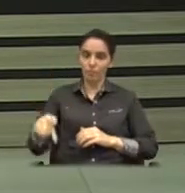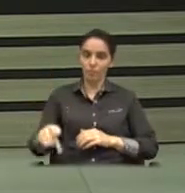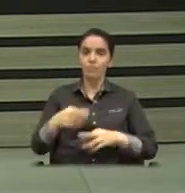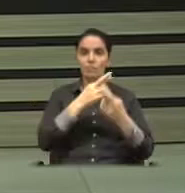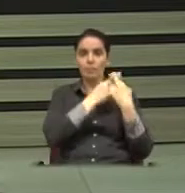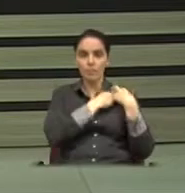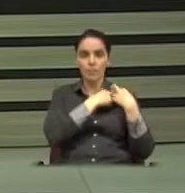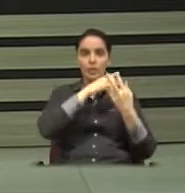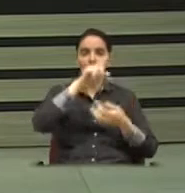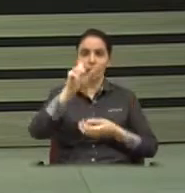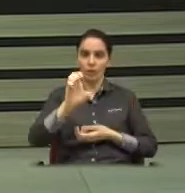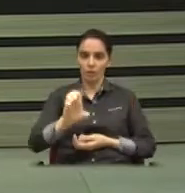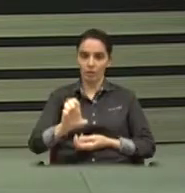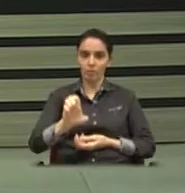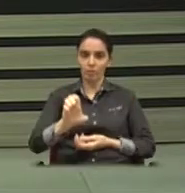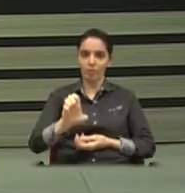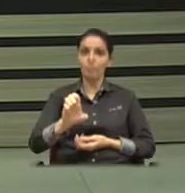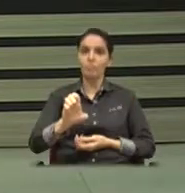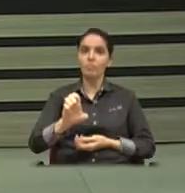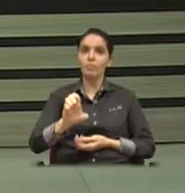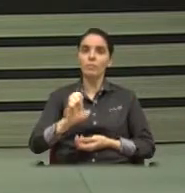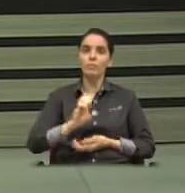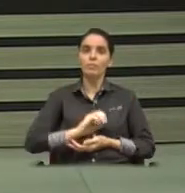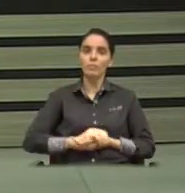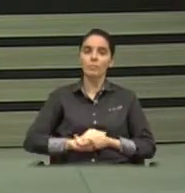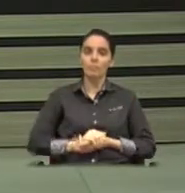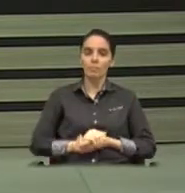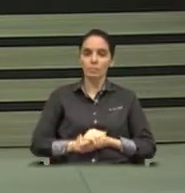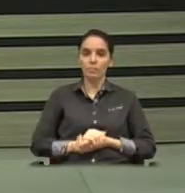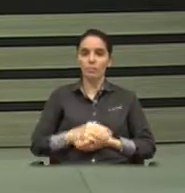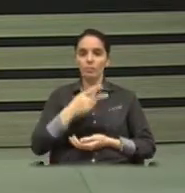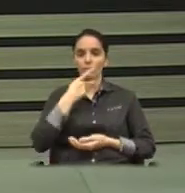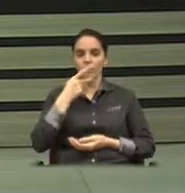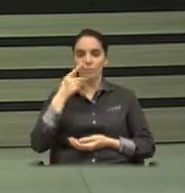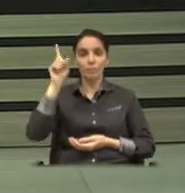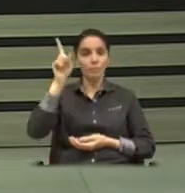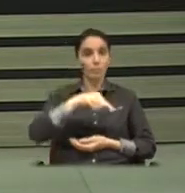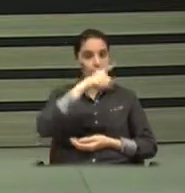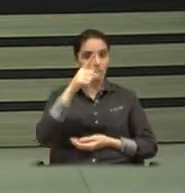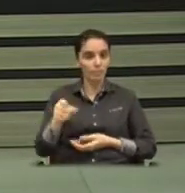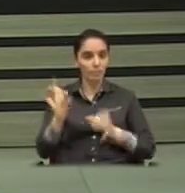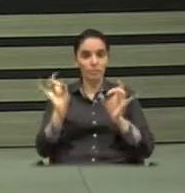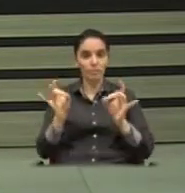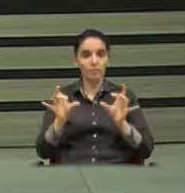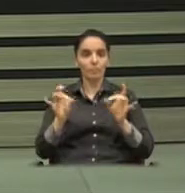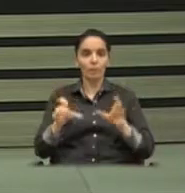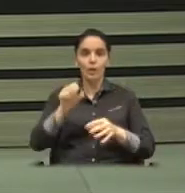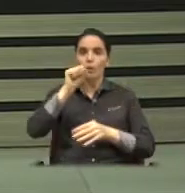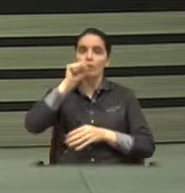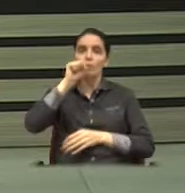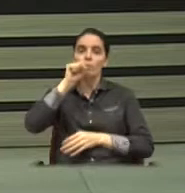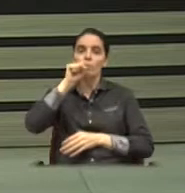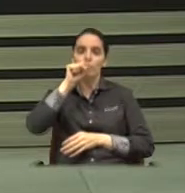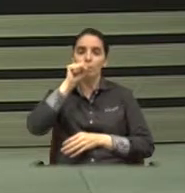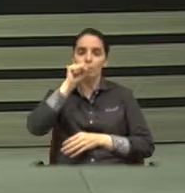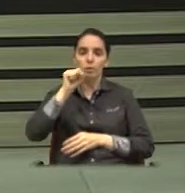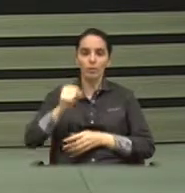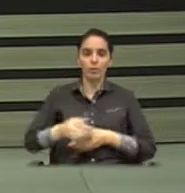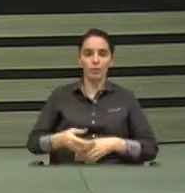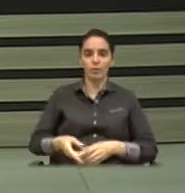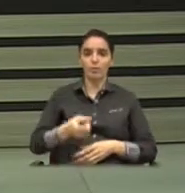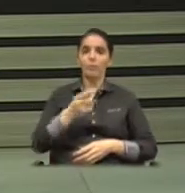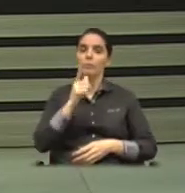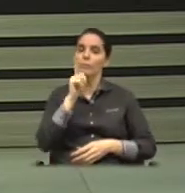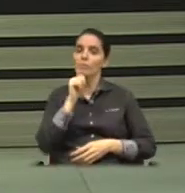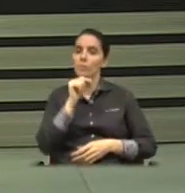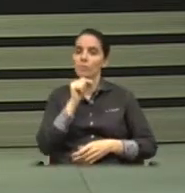172/17, de autoria do nobre vereador José Roberto Bernardo, que dispõe sobre a proibição da comercialização do cachimbo